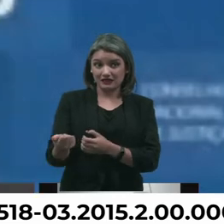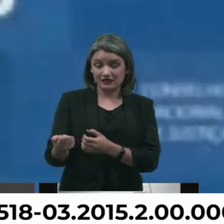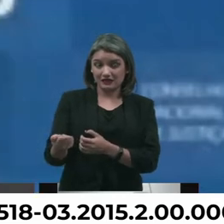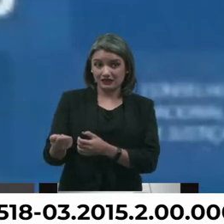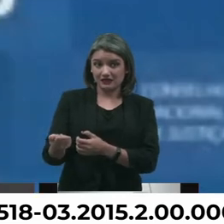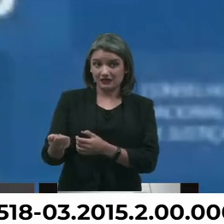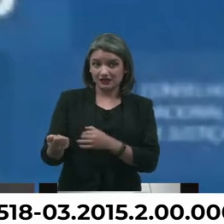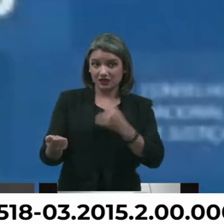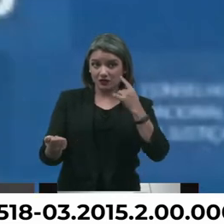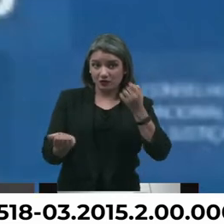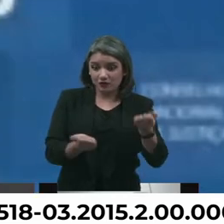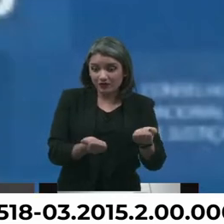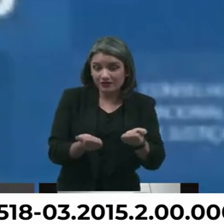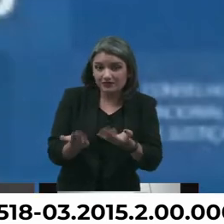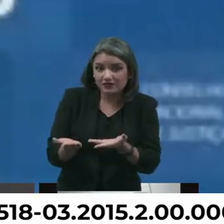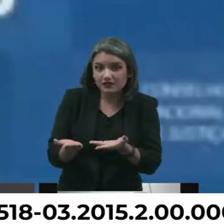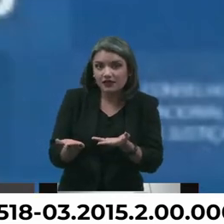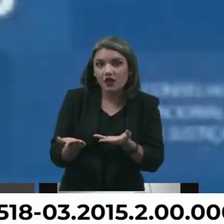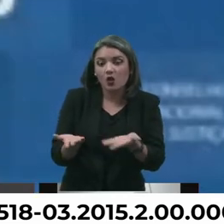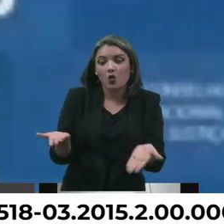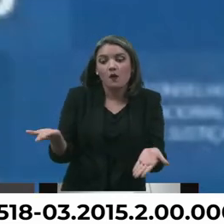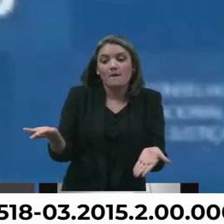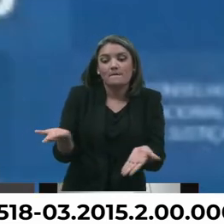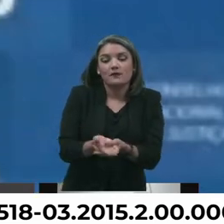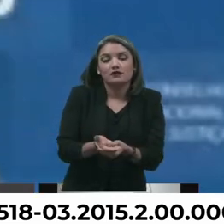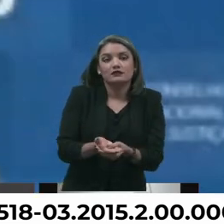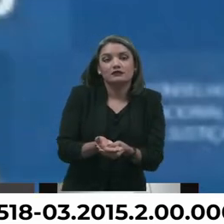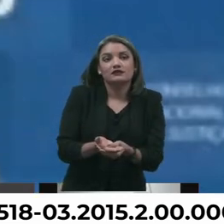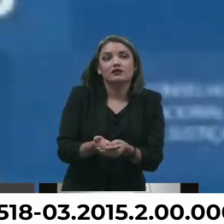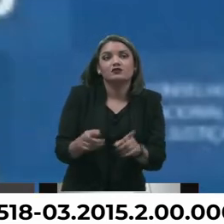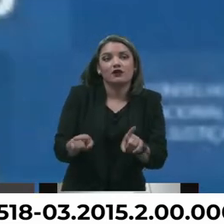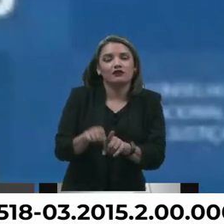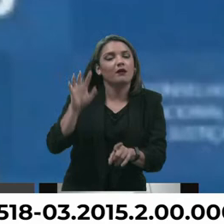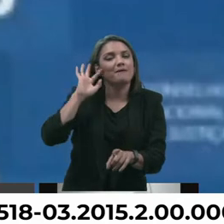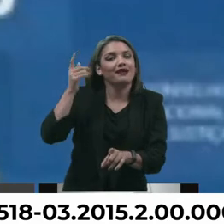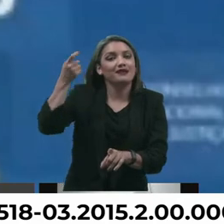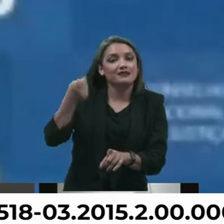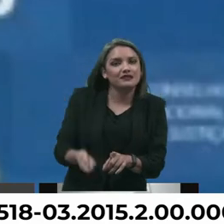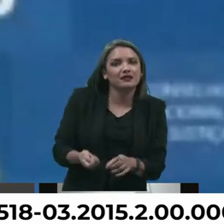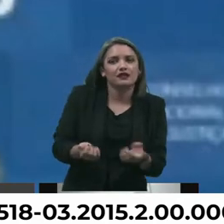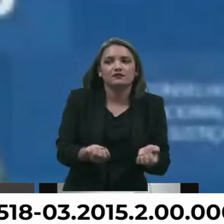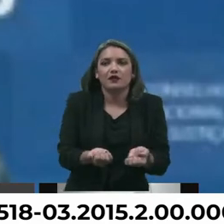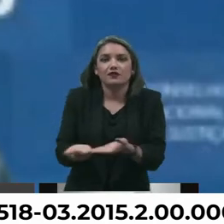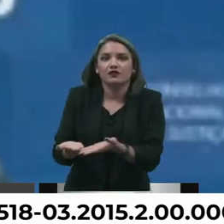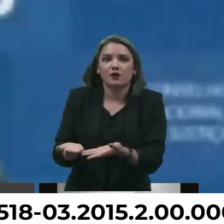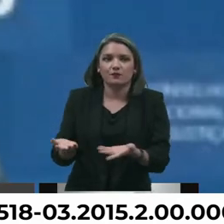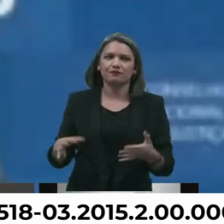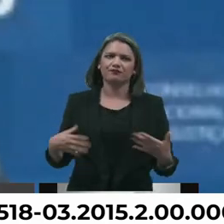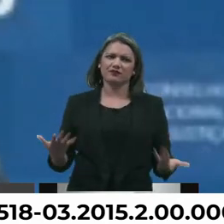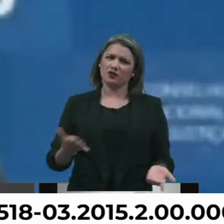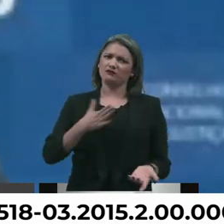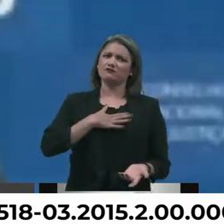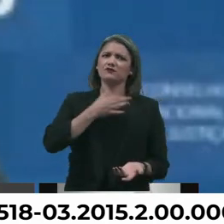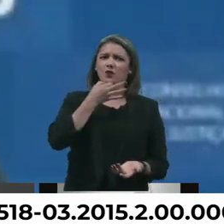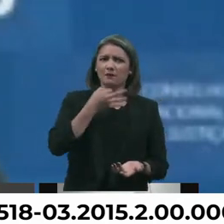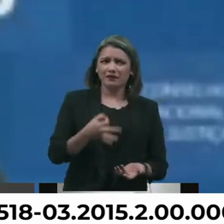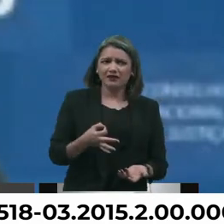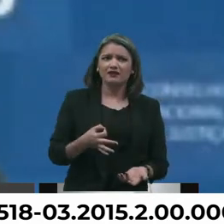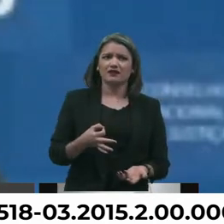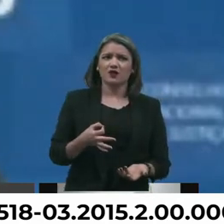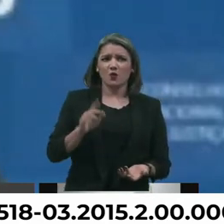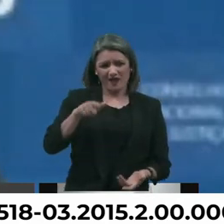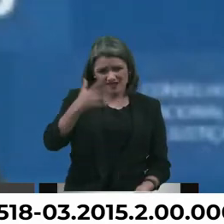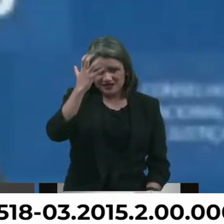secretaria não apenas os autos da ação penal, como a sentença prolatada pelo juiz. Ao meu ver, presidente, é uma questão